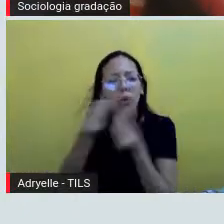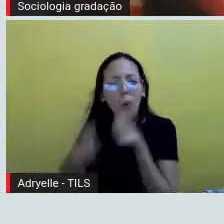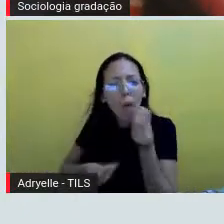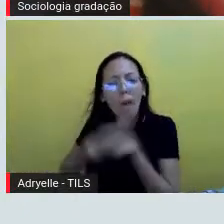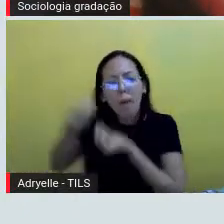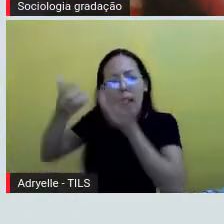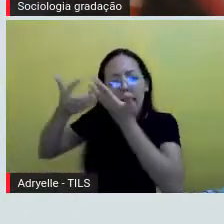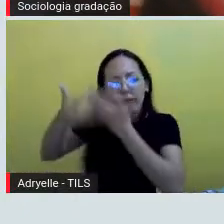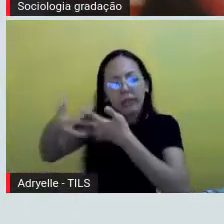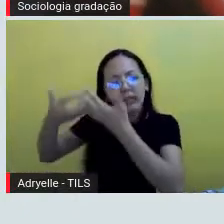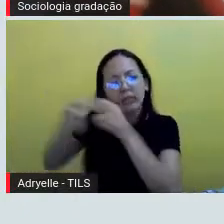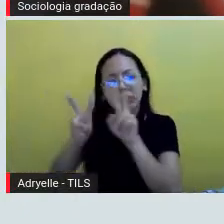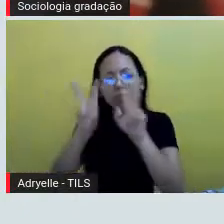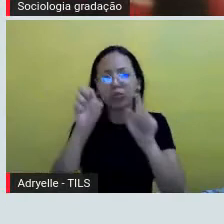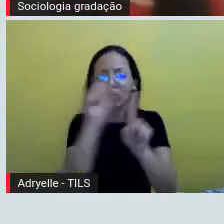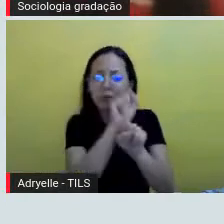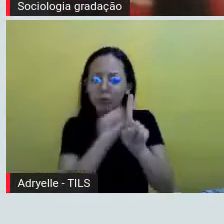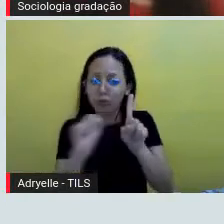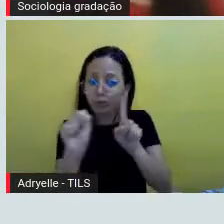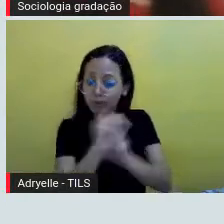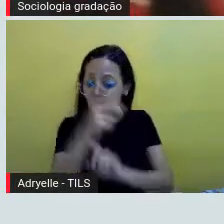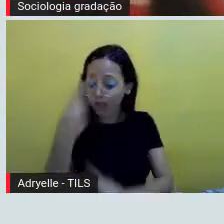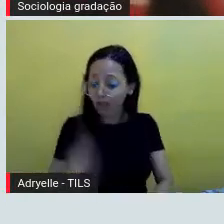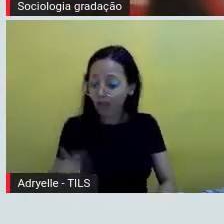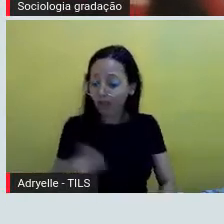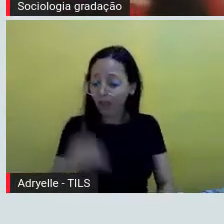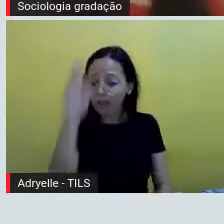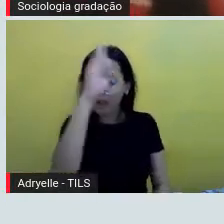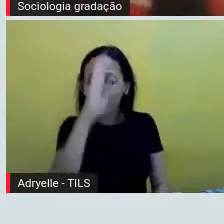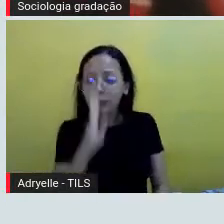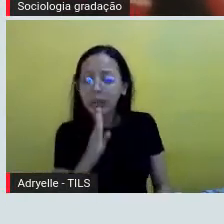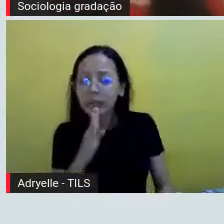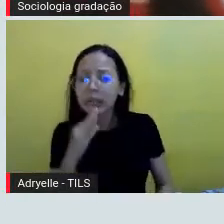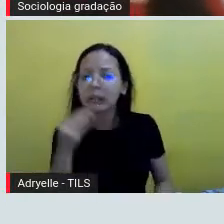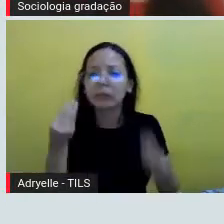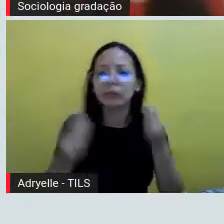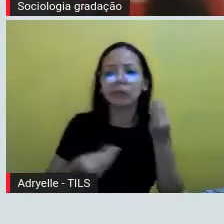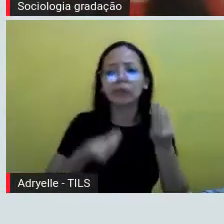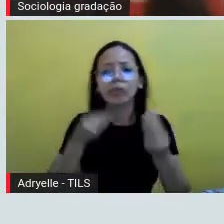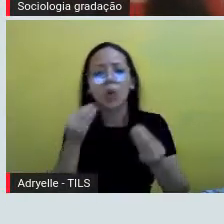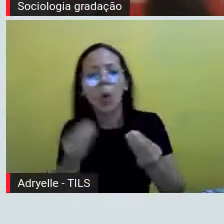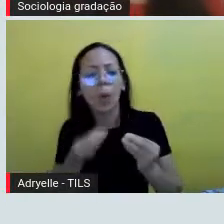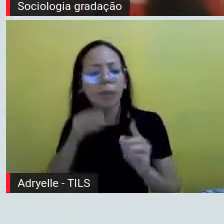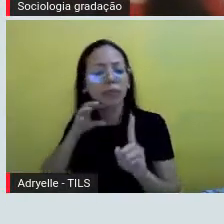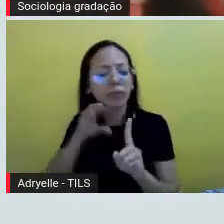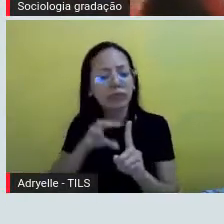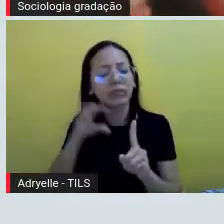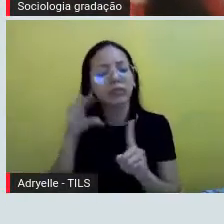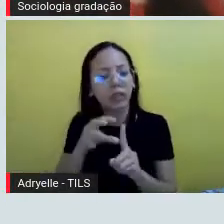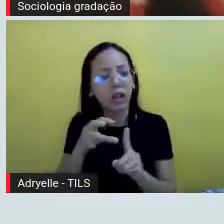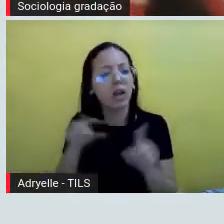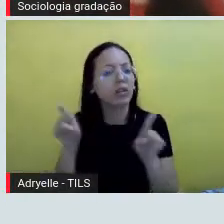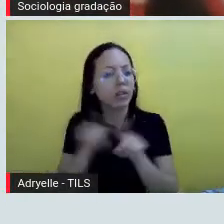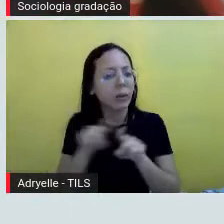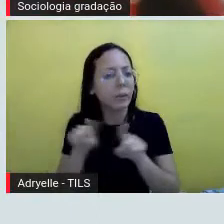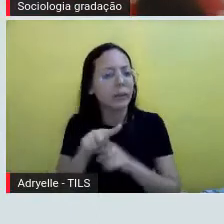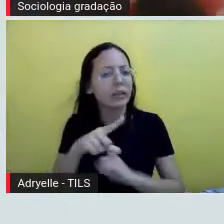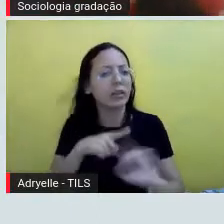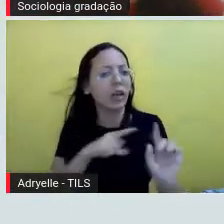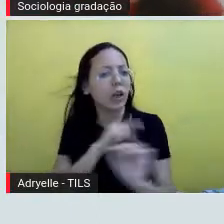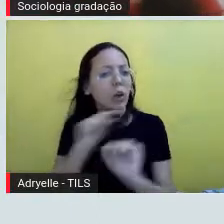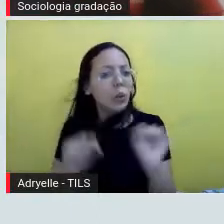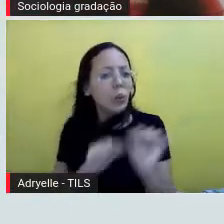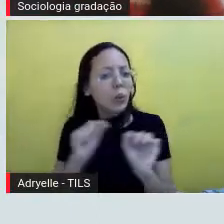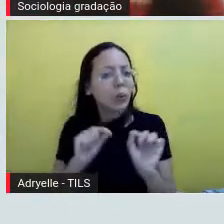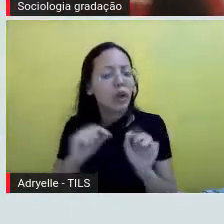sobre a sociologia no Brasil, de que forma isso vai influenciar. Também vamos ter essa questão dos